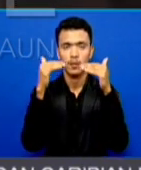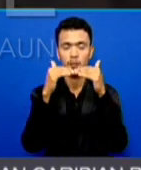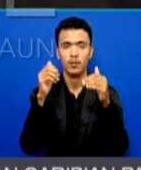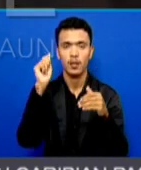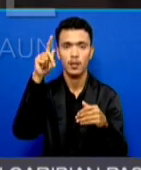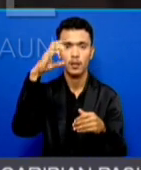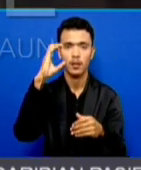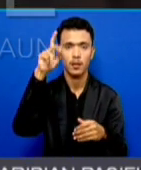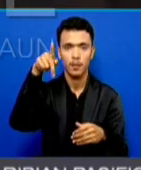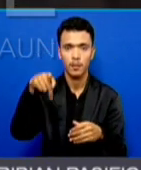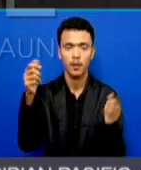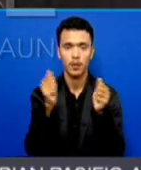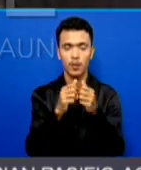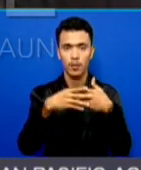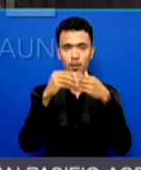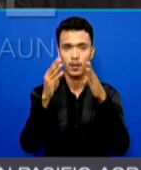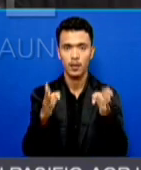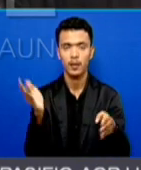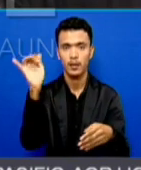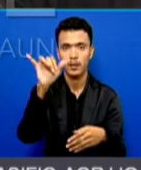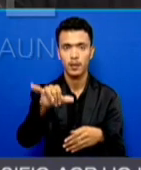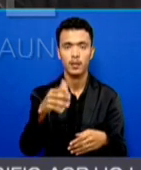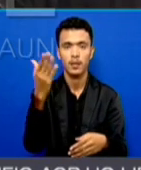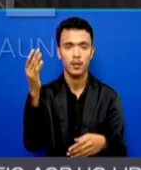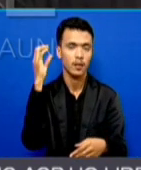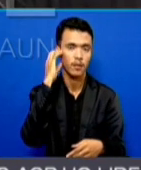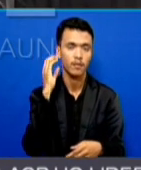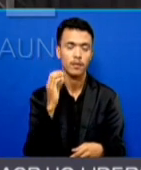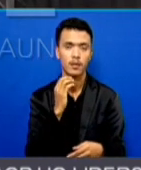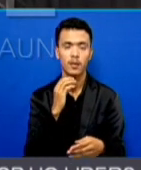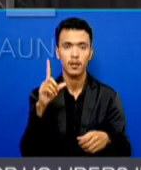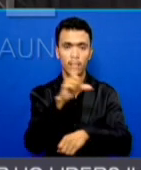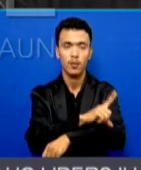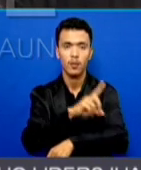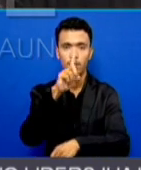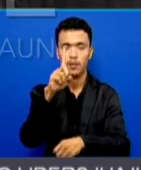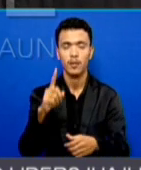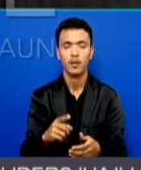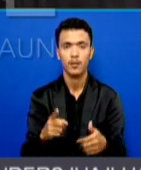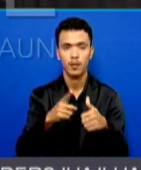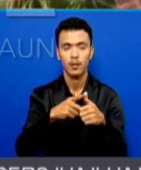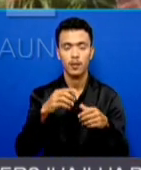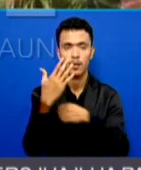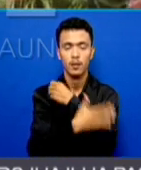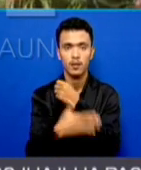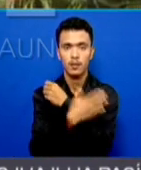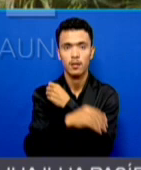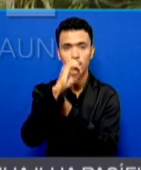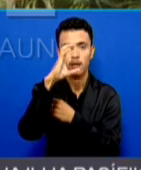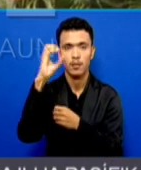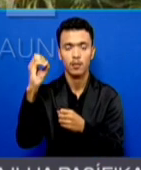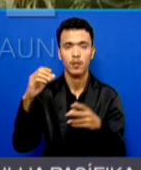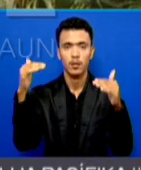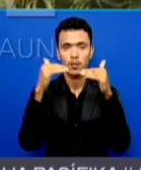ACP, o líder Sira e a Ilha Pacífico, valoram da rolo que a Ilha Cook. Forum badala limanolo